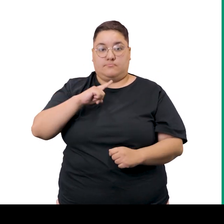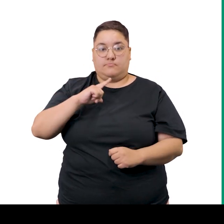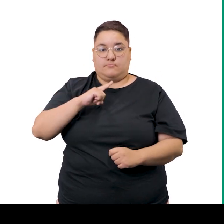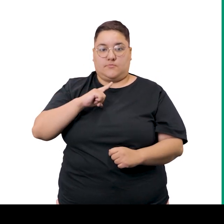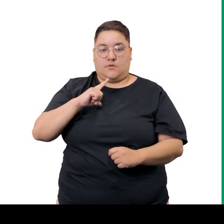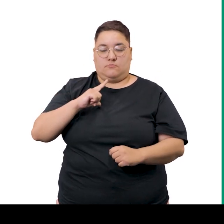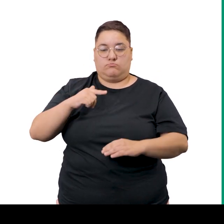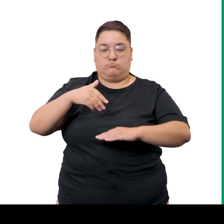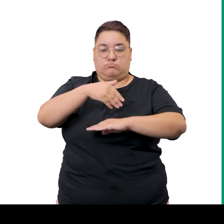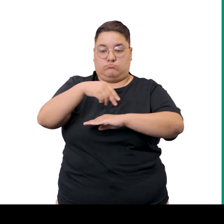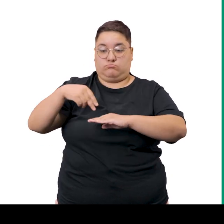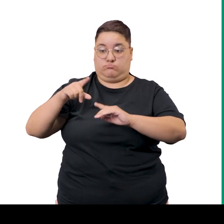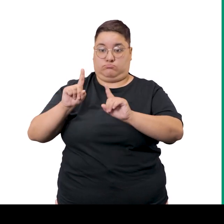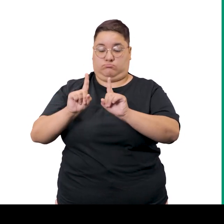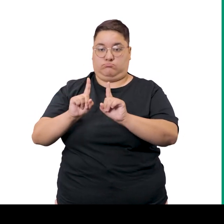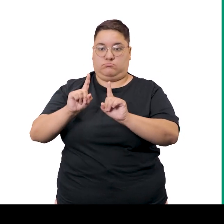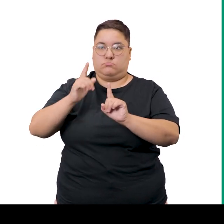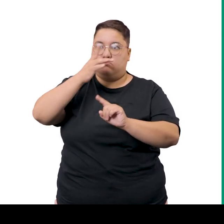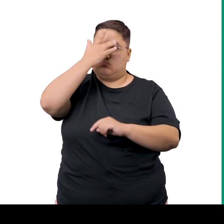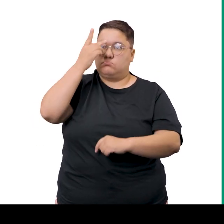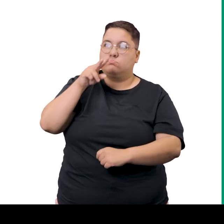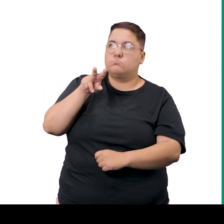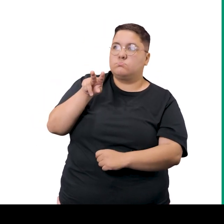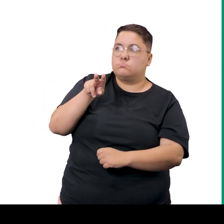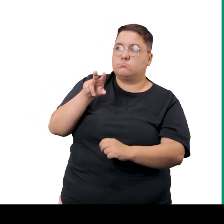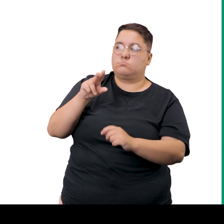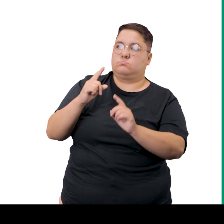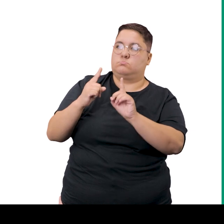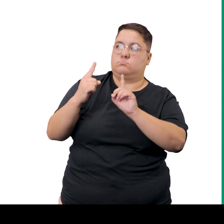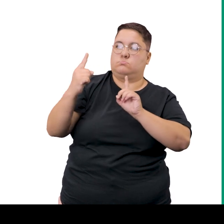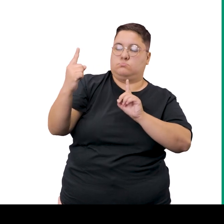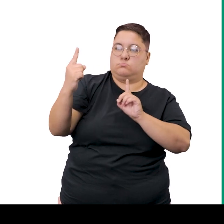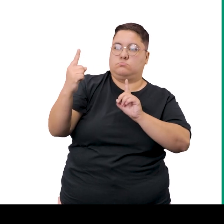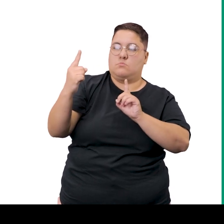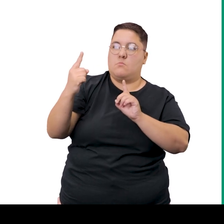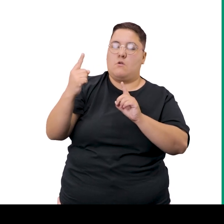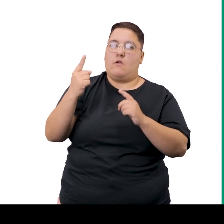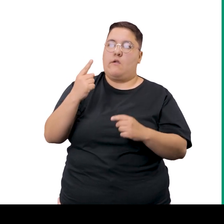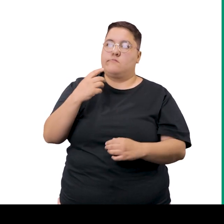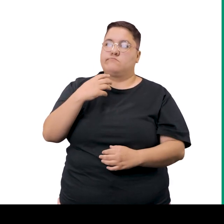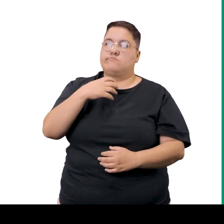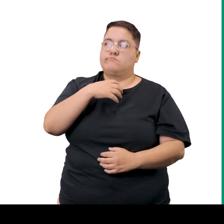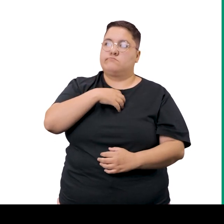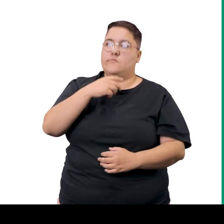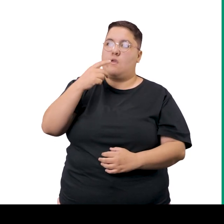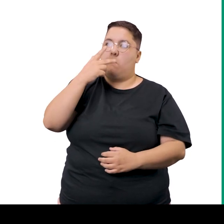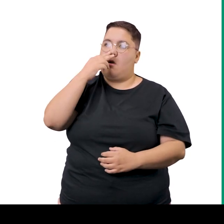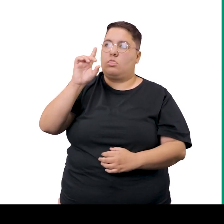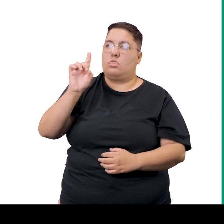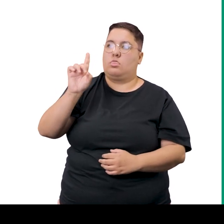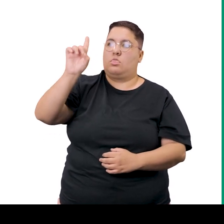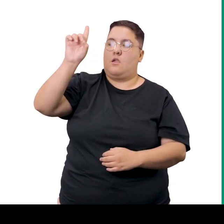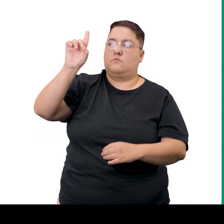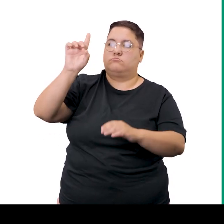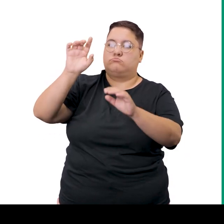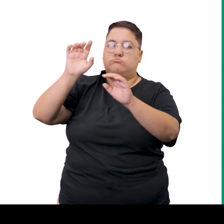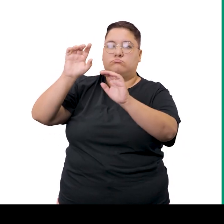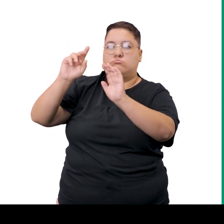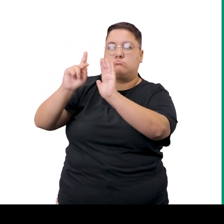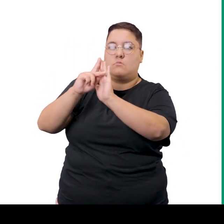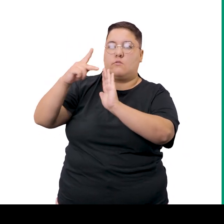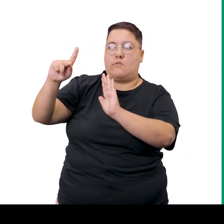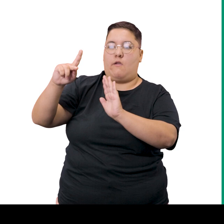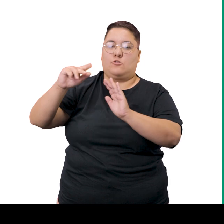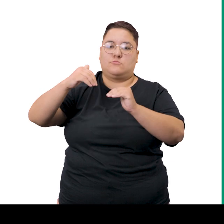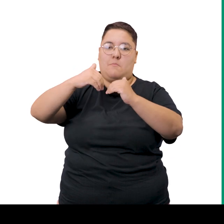parapeito que separa o espectador da cena, enfatizando a transcendência do aspecto divino das personagens em relação à